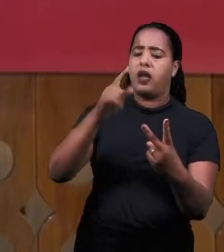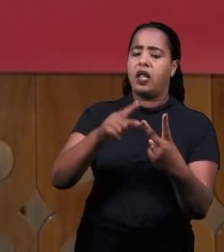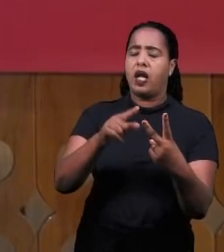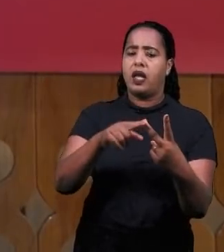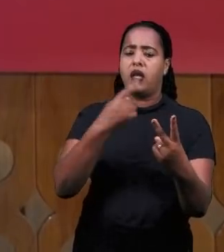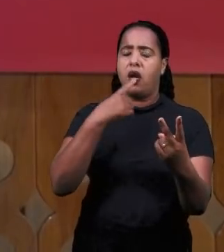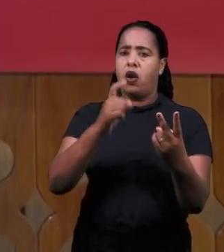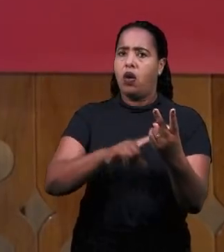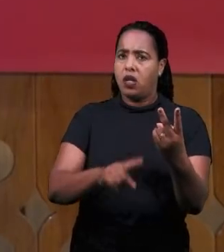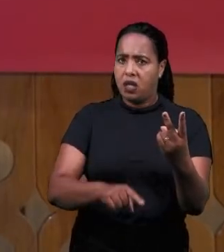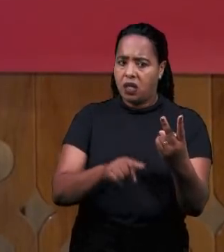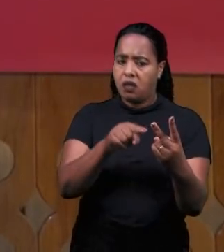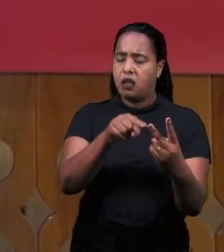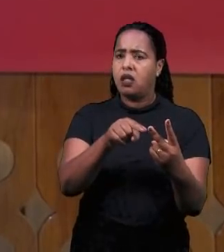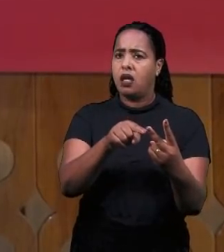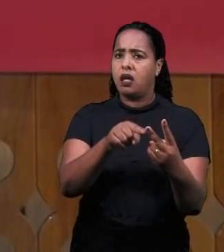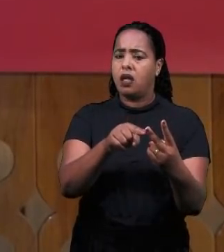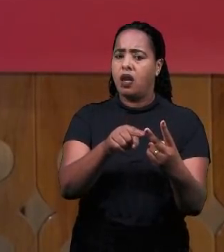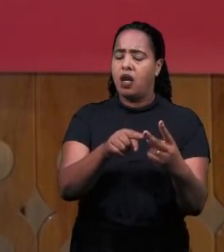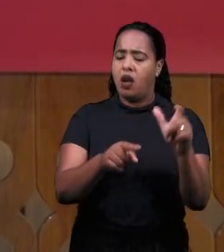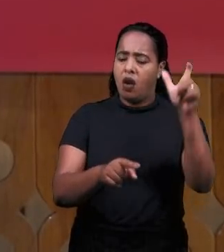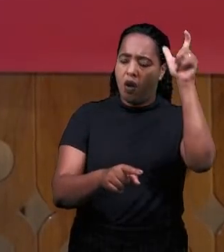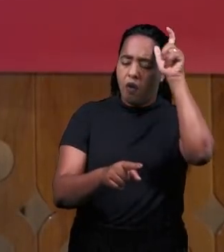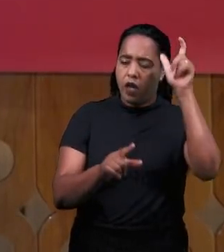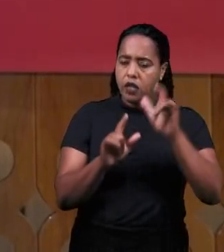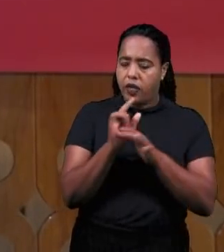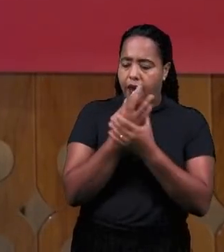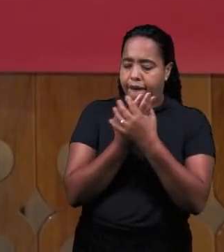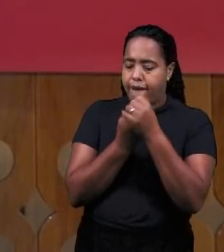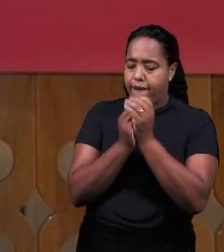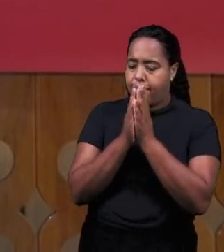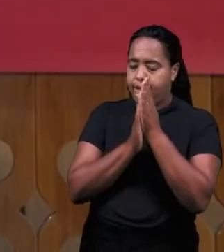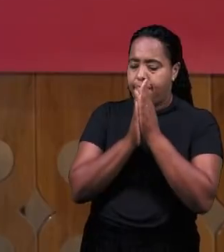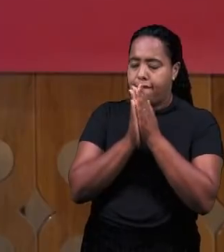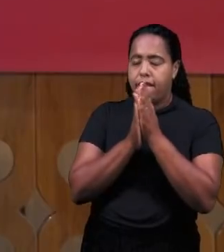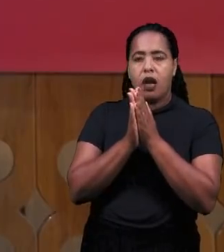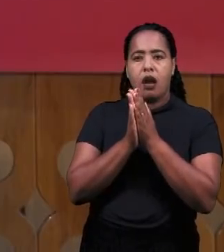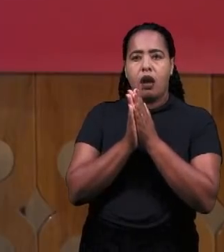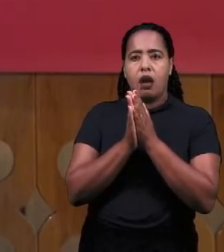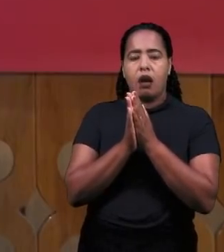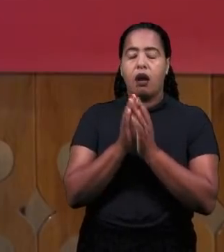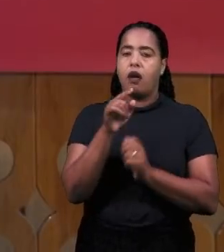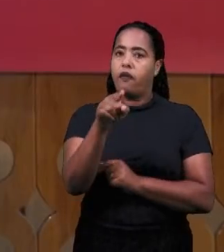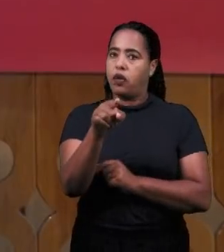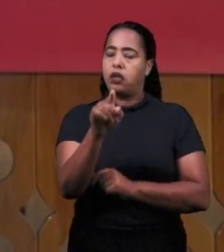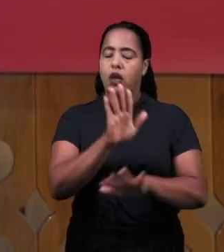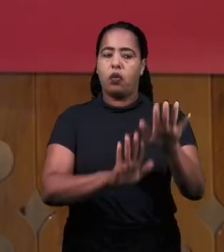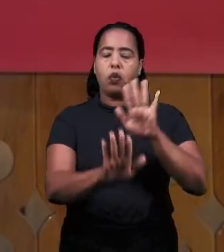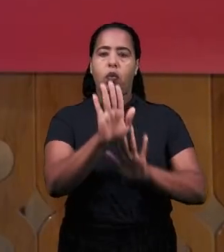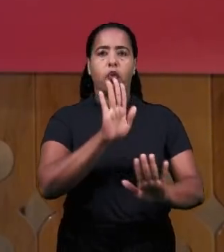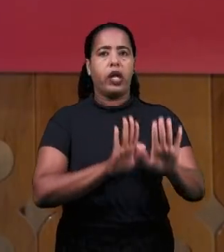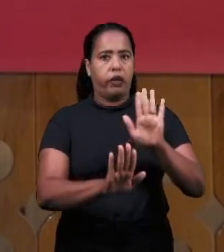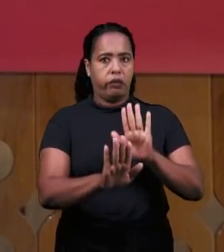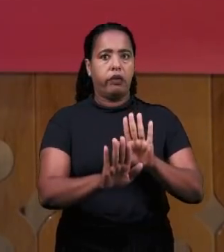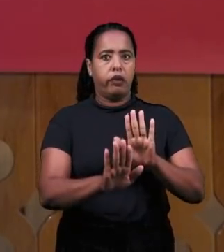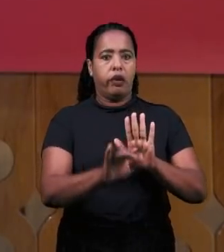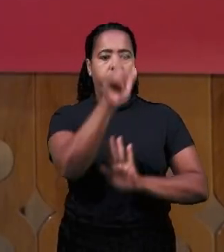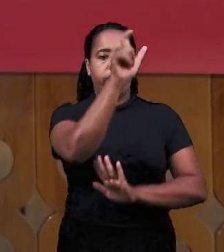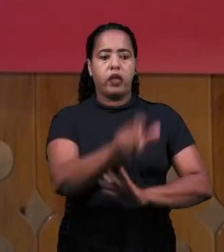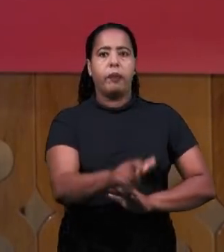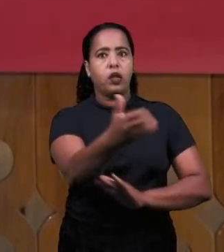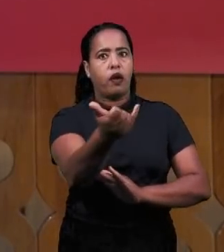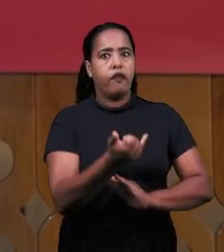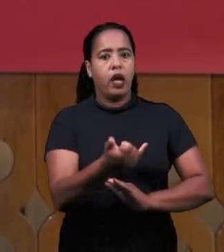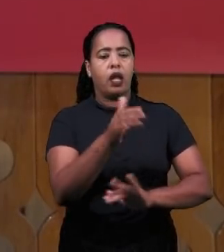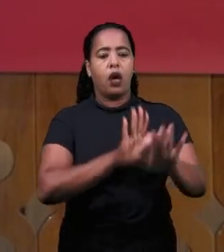místico. Quando ele entra nessa, o adversário entra, e você vê o camarada falando sobre isso, você tenha cuidado, porque ali é uma ação. Por quê?